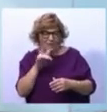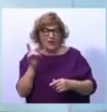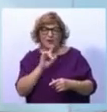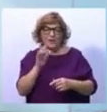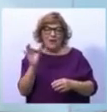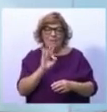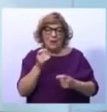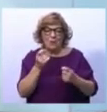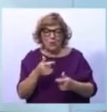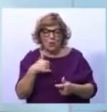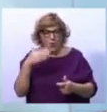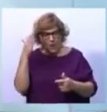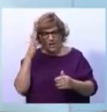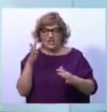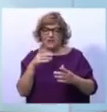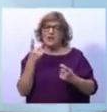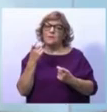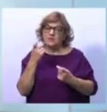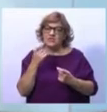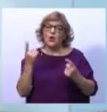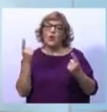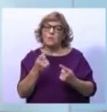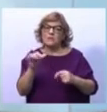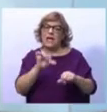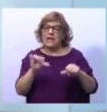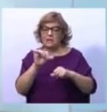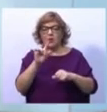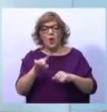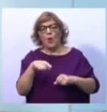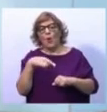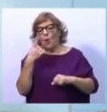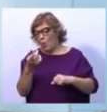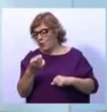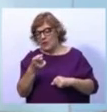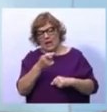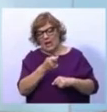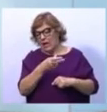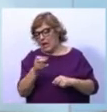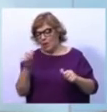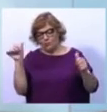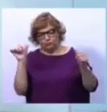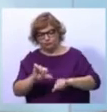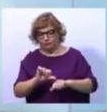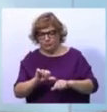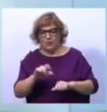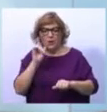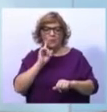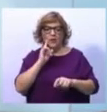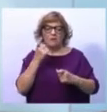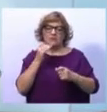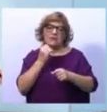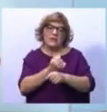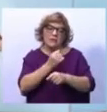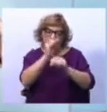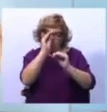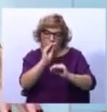está tão amarelo, eu acho que se calhar devias começar uma fórmula. Portanto, este é outro dos pontos críticos, e por isso é que as mulheres têm que ser